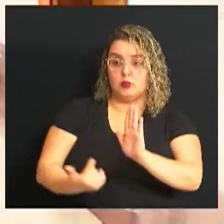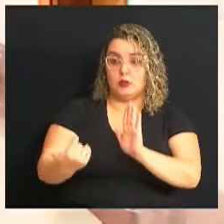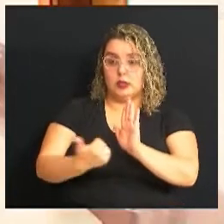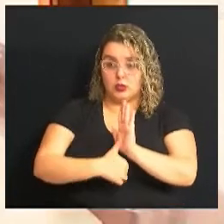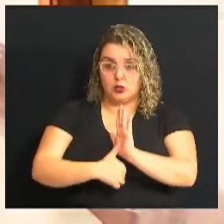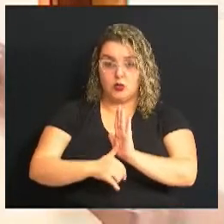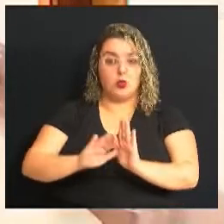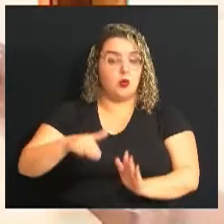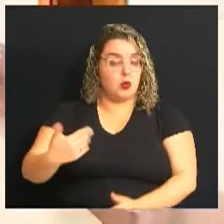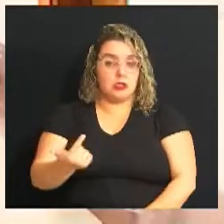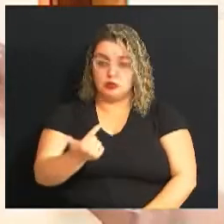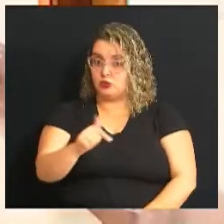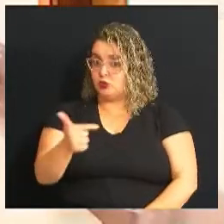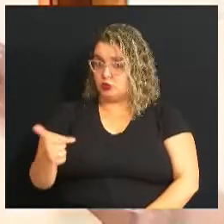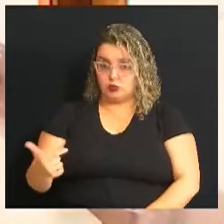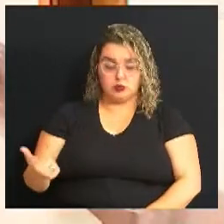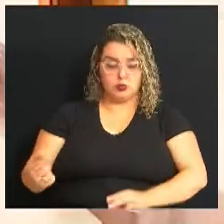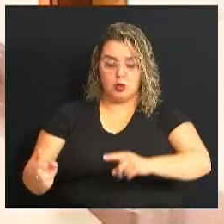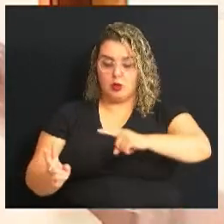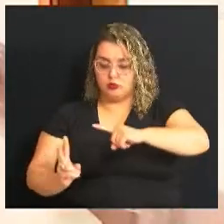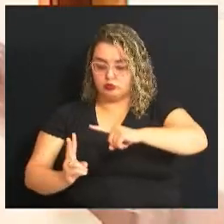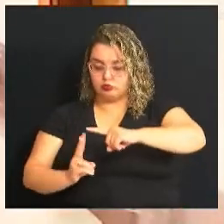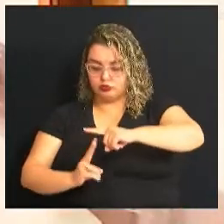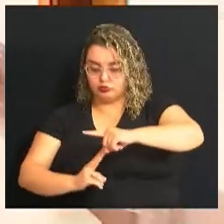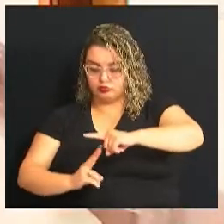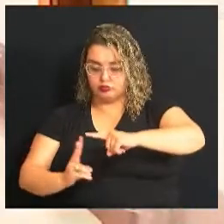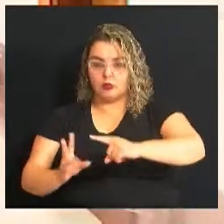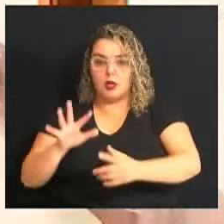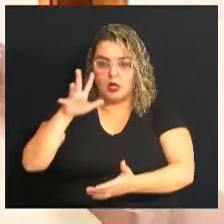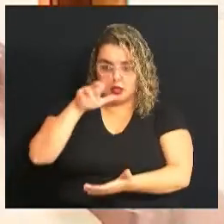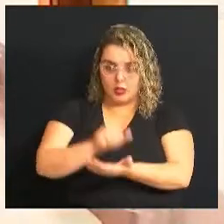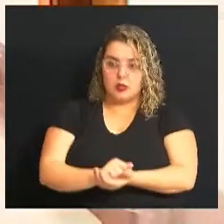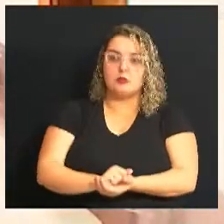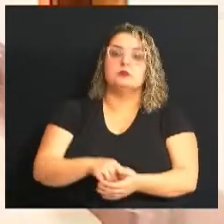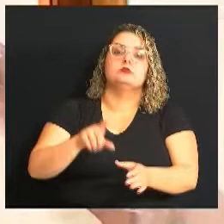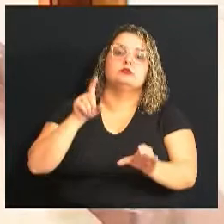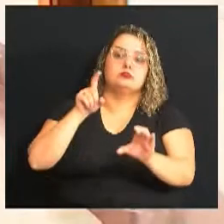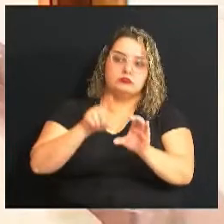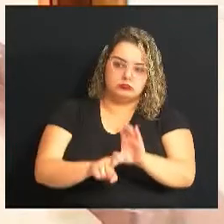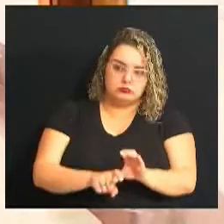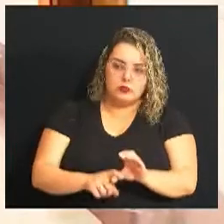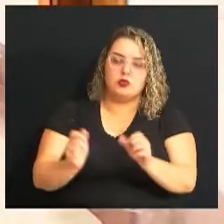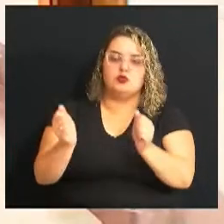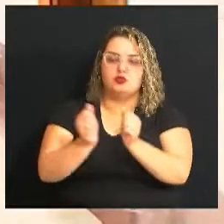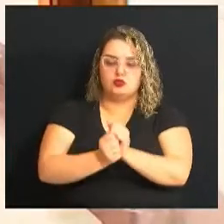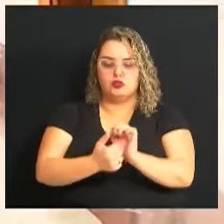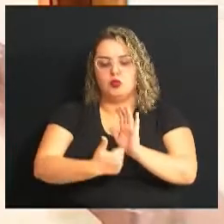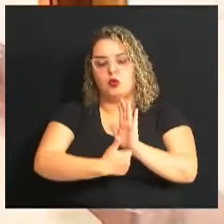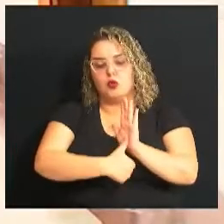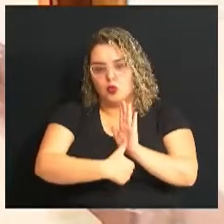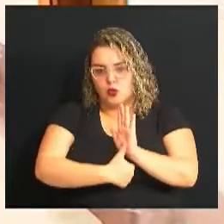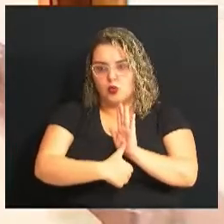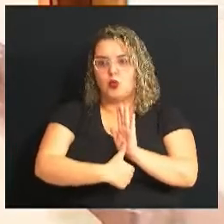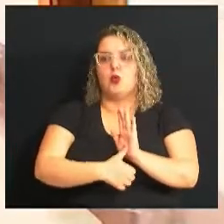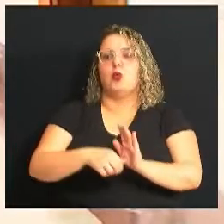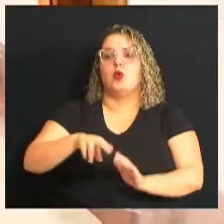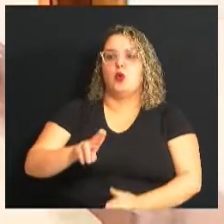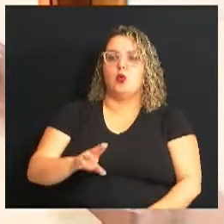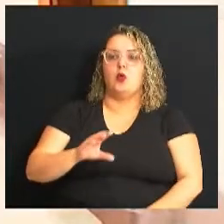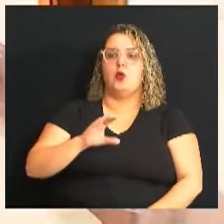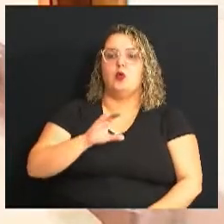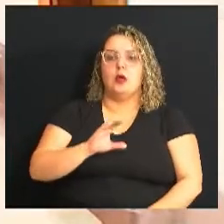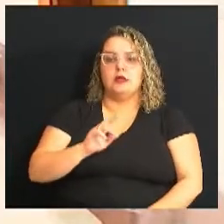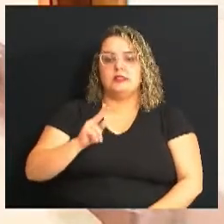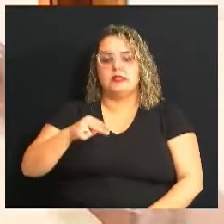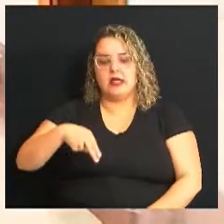Quando ele não tem a biometria cadastrada, ele ainda depende de levar consigo o RG ou a Carteira Nacional de Habilitação.